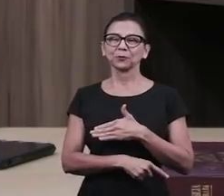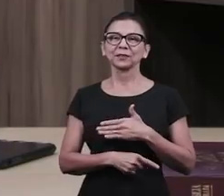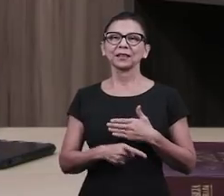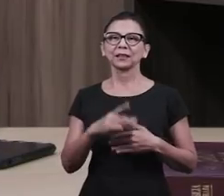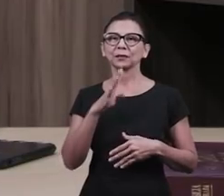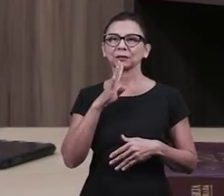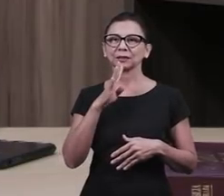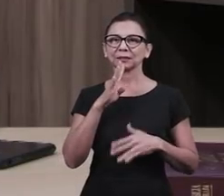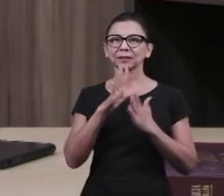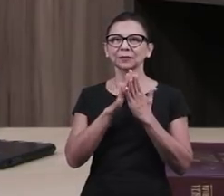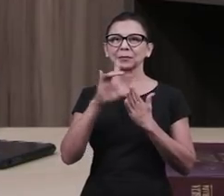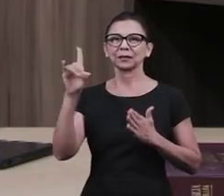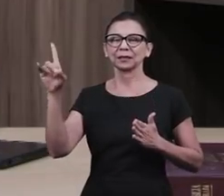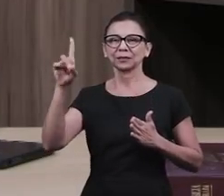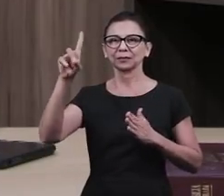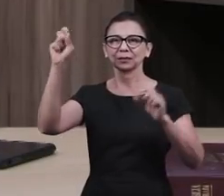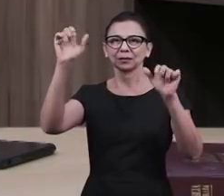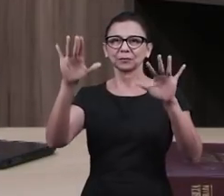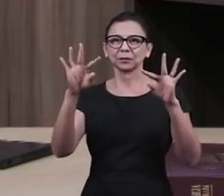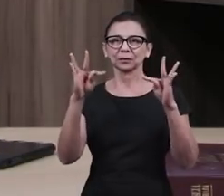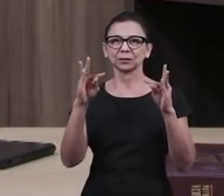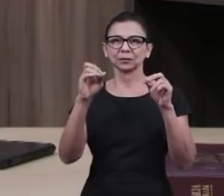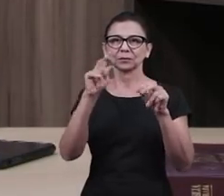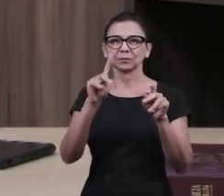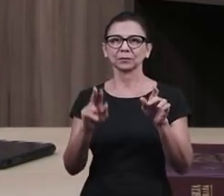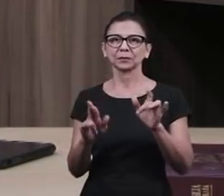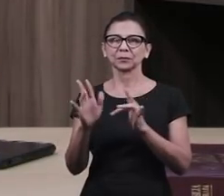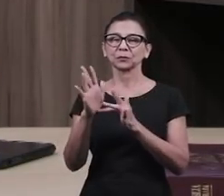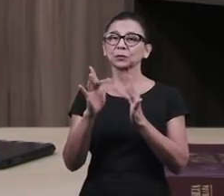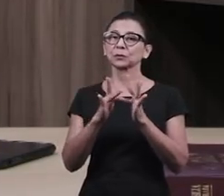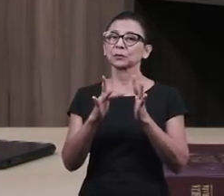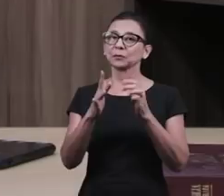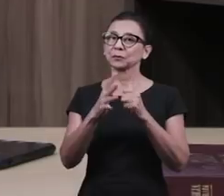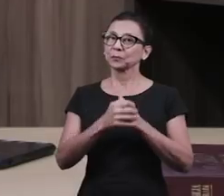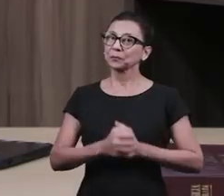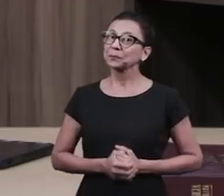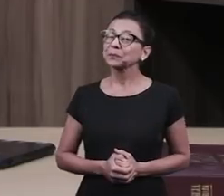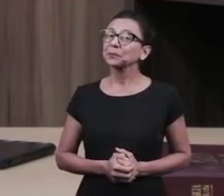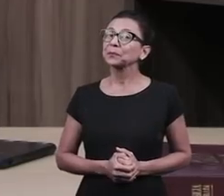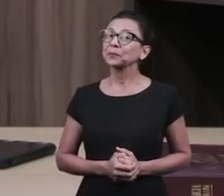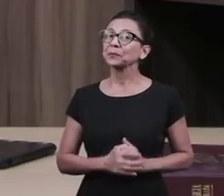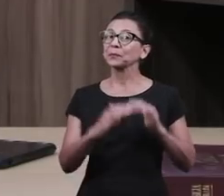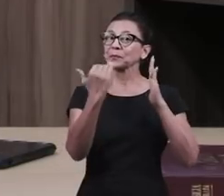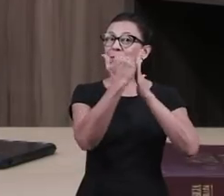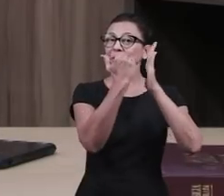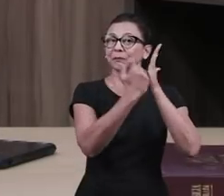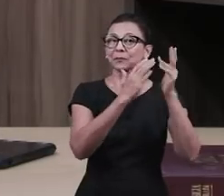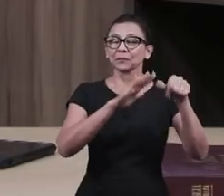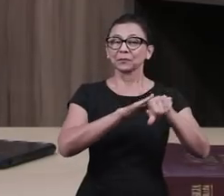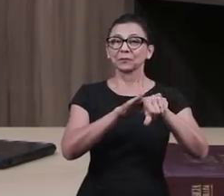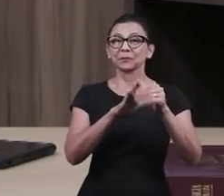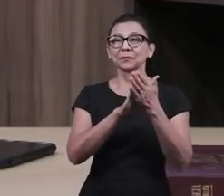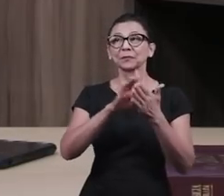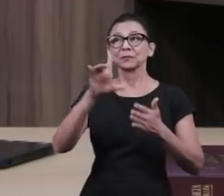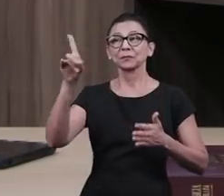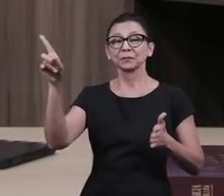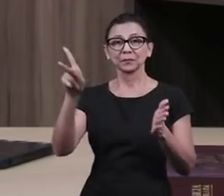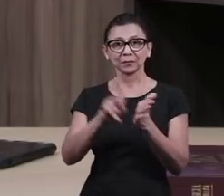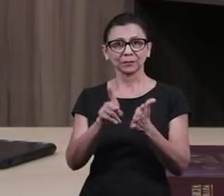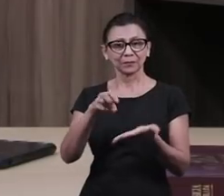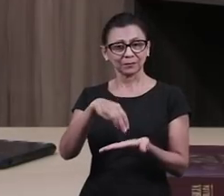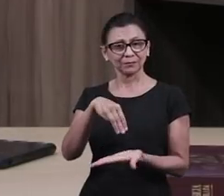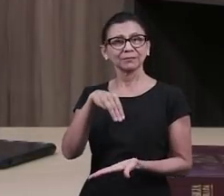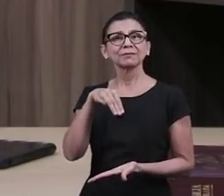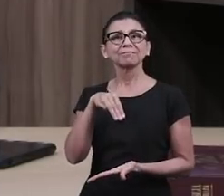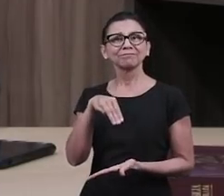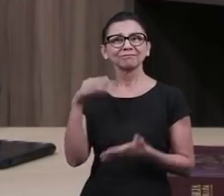Senhor diz. Deus abençoe a todos, a paz do Senhor Jesus. Programa Conversas Bíblicas, que é uma produção da Igreja Cristã